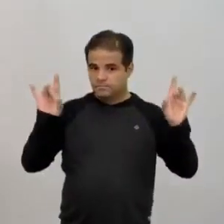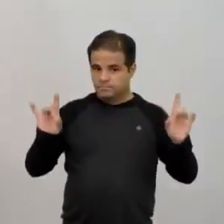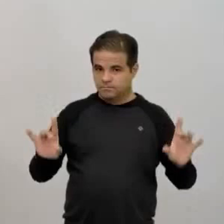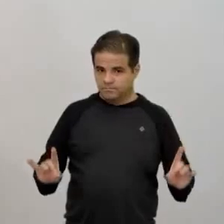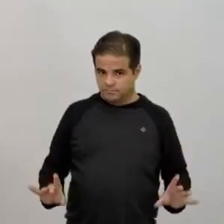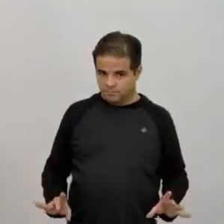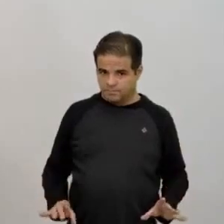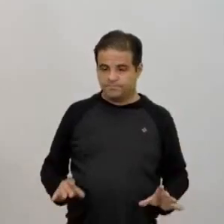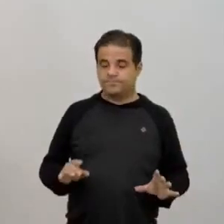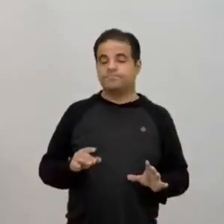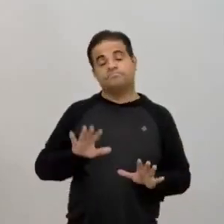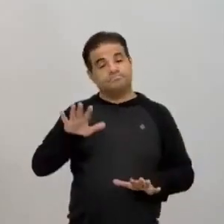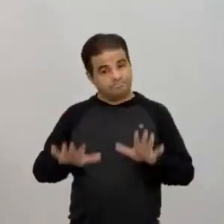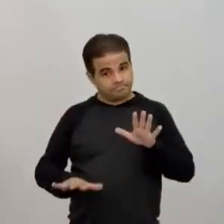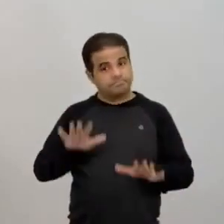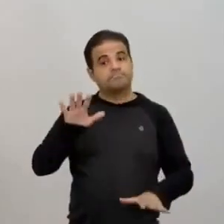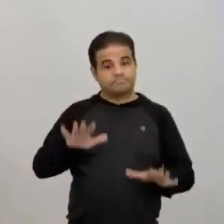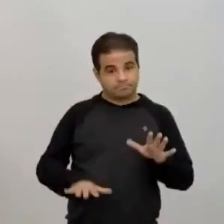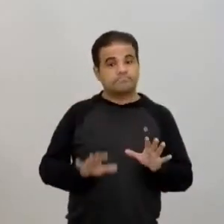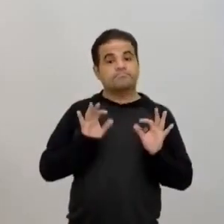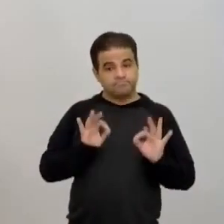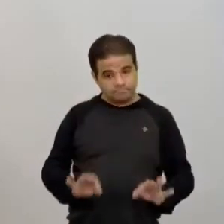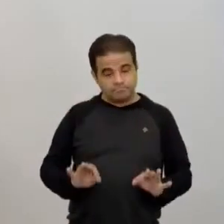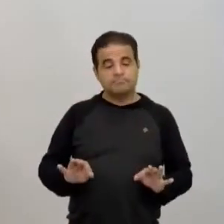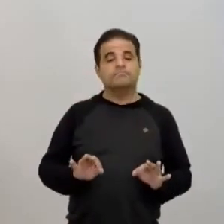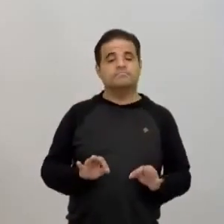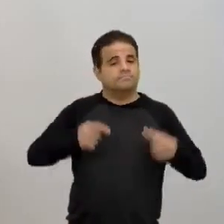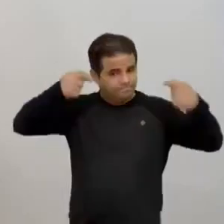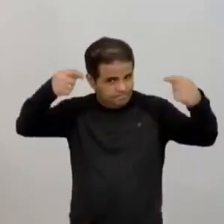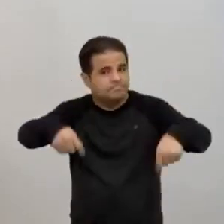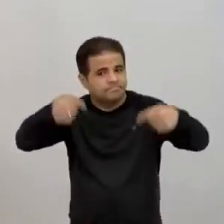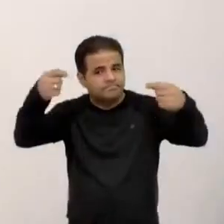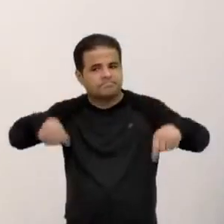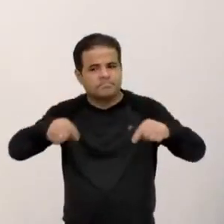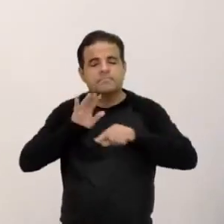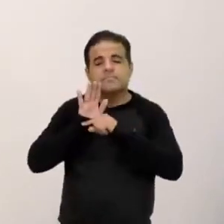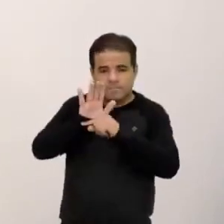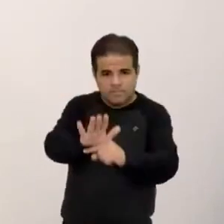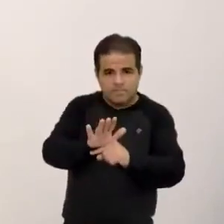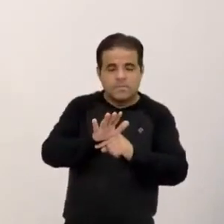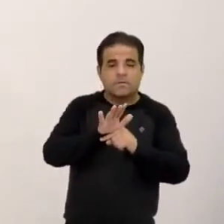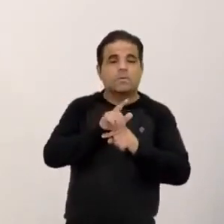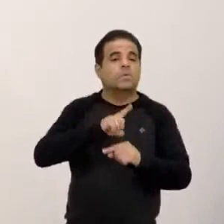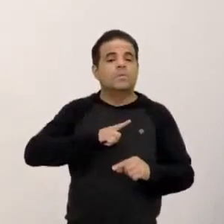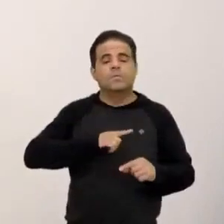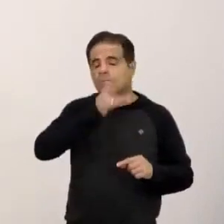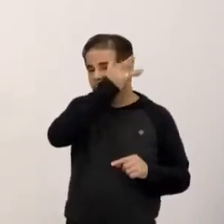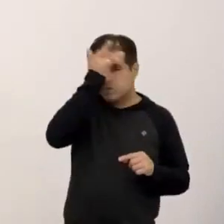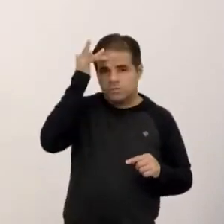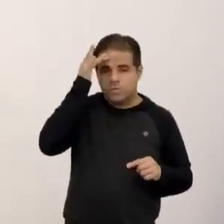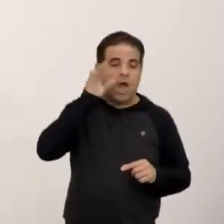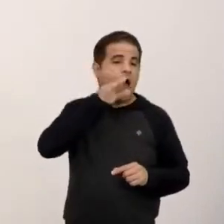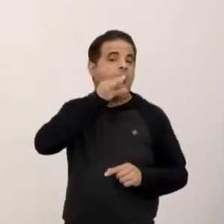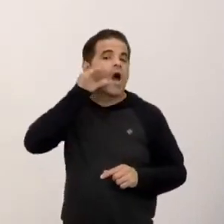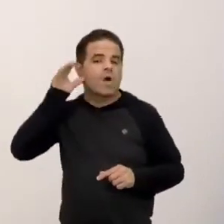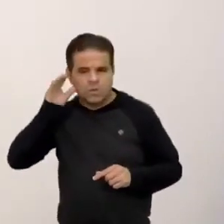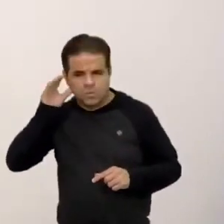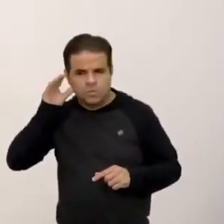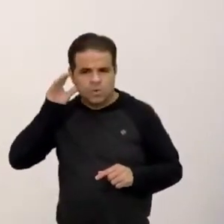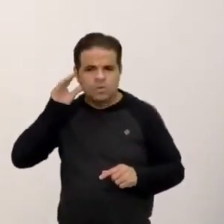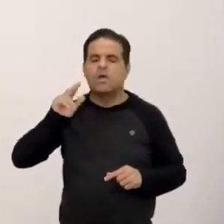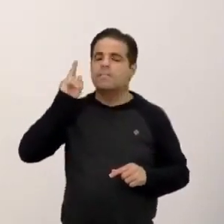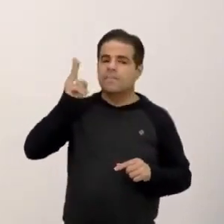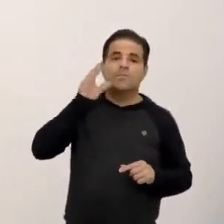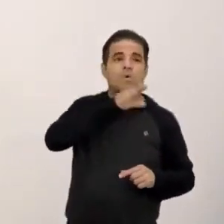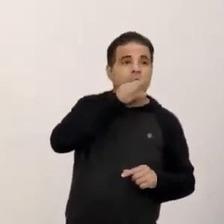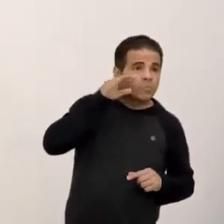Então, provavelmente não. Certamente necessitarão de ajuda de um adulto. Mesmo que seja pro adulto ficar aqui do